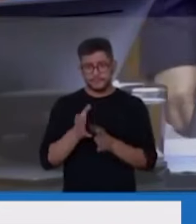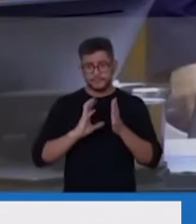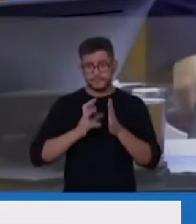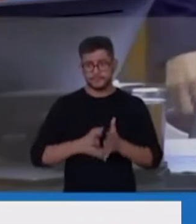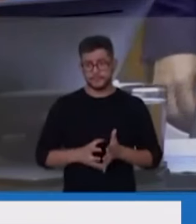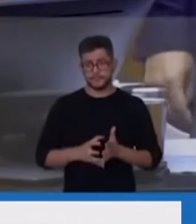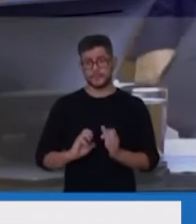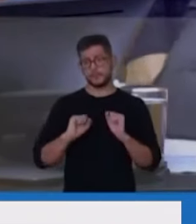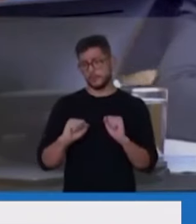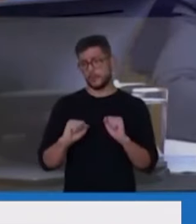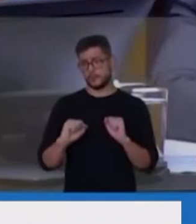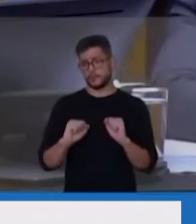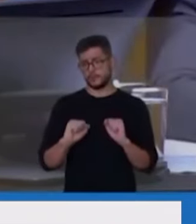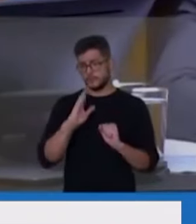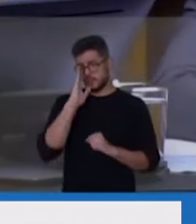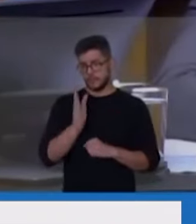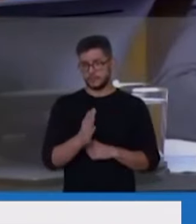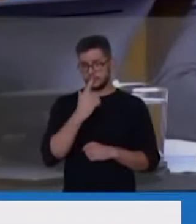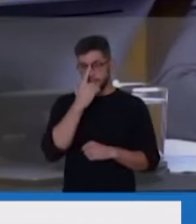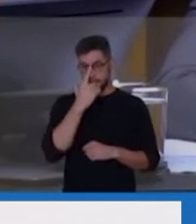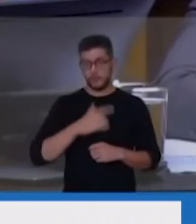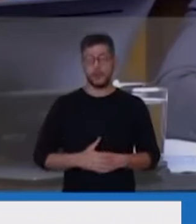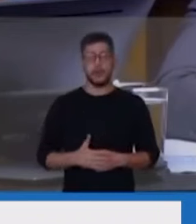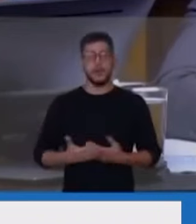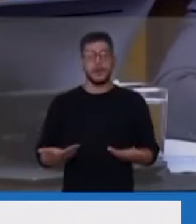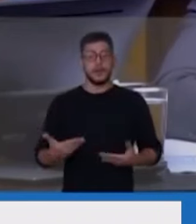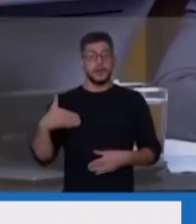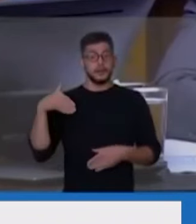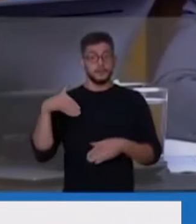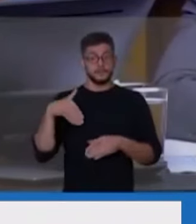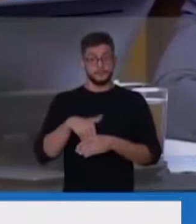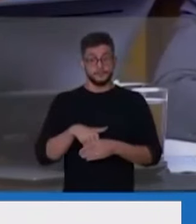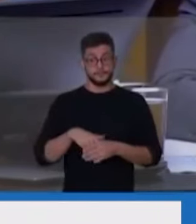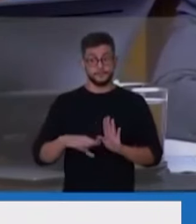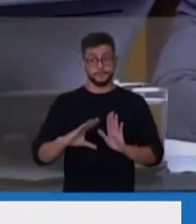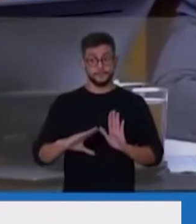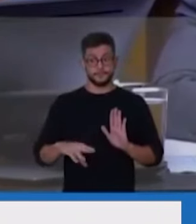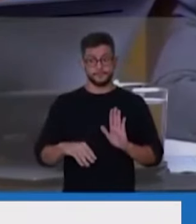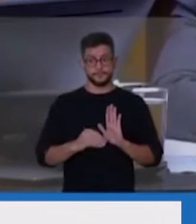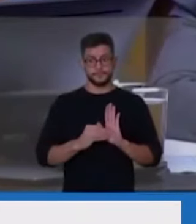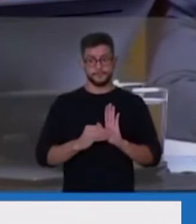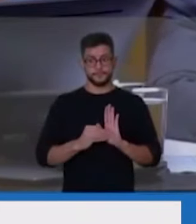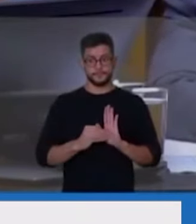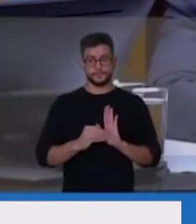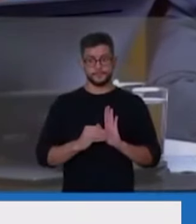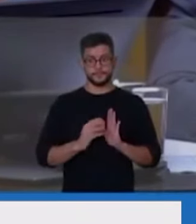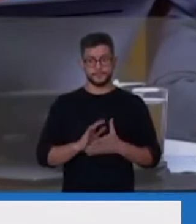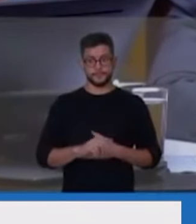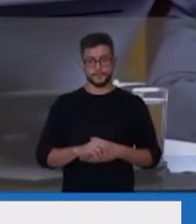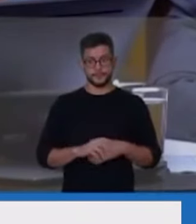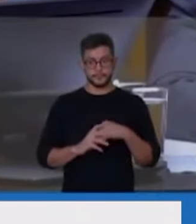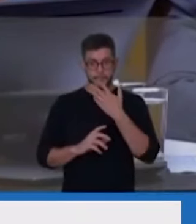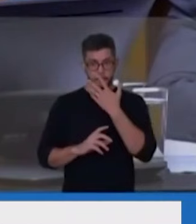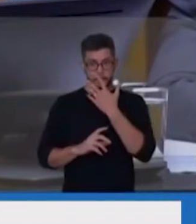semana de Abril a sessão da ccj comissão de constituição e justiça da câmara convocada para analisar a prisão foi